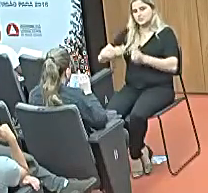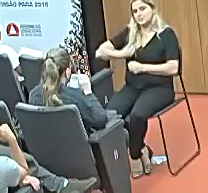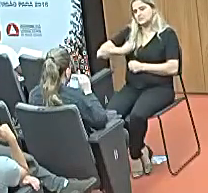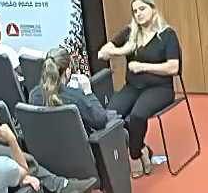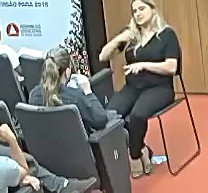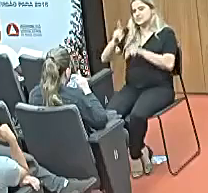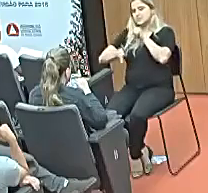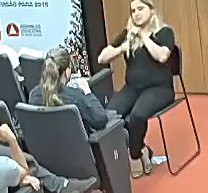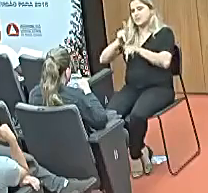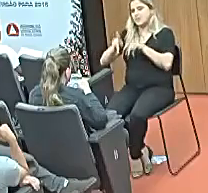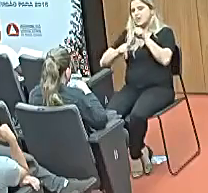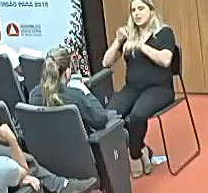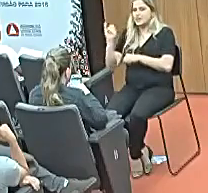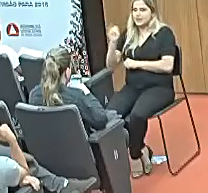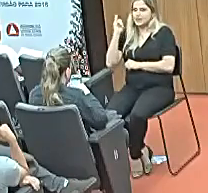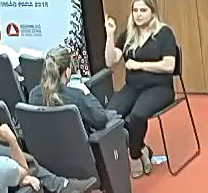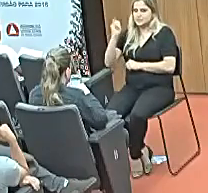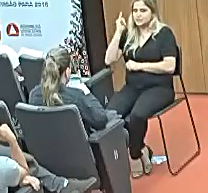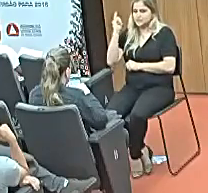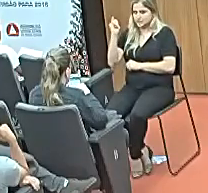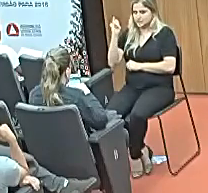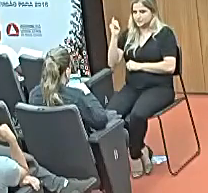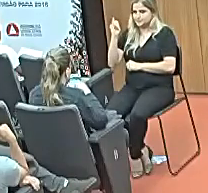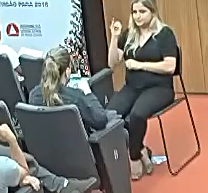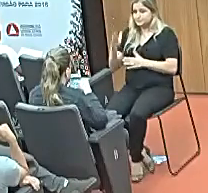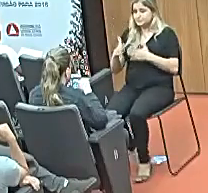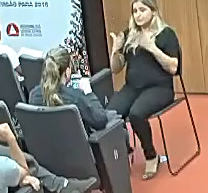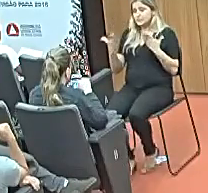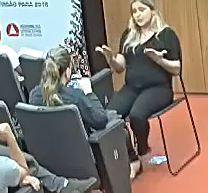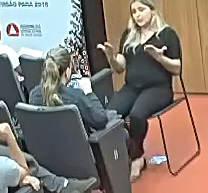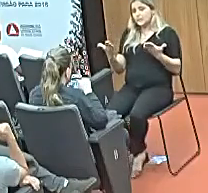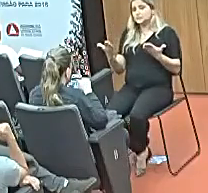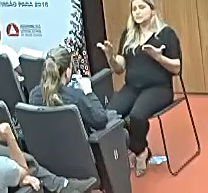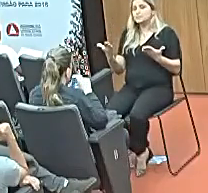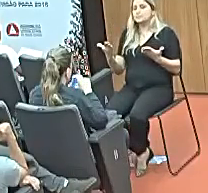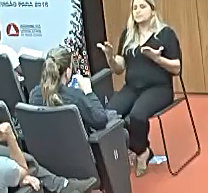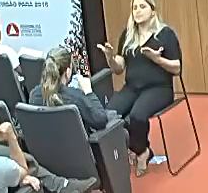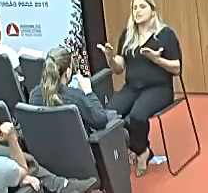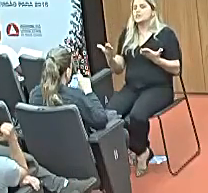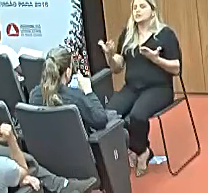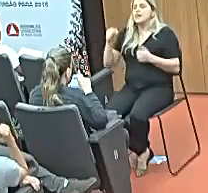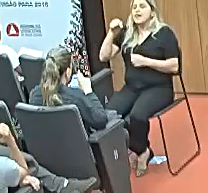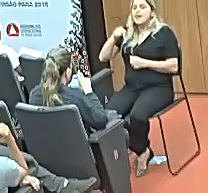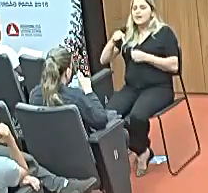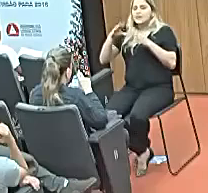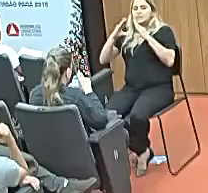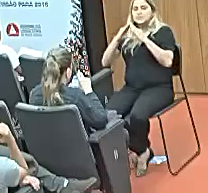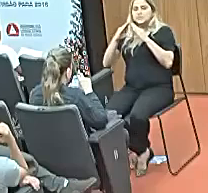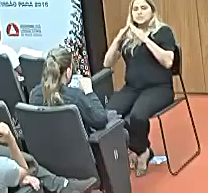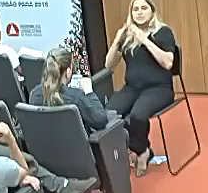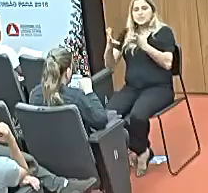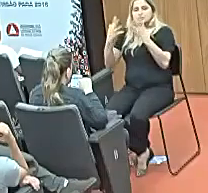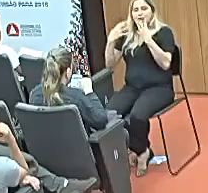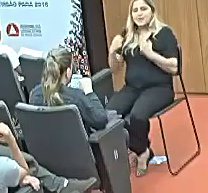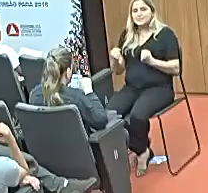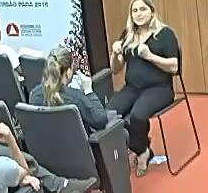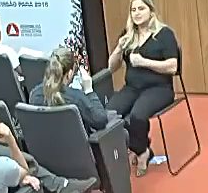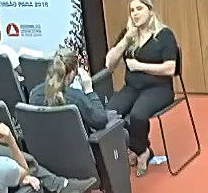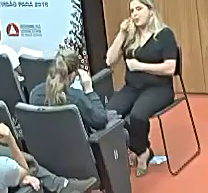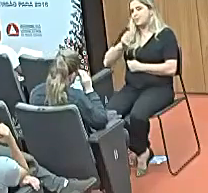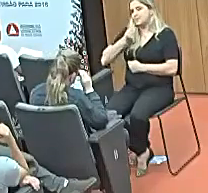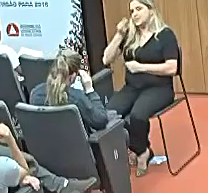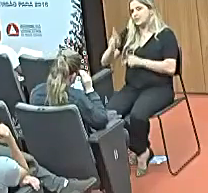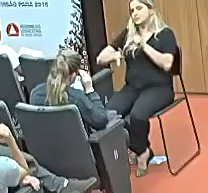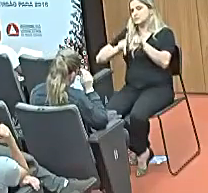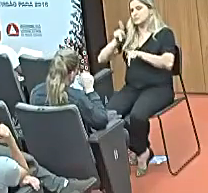quando o parlamento dá oportunidade para a comunidade população dialogar mostrar é